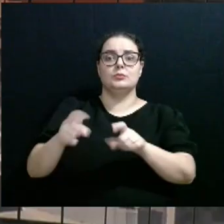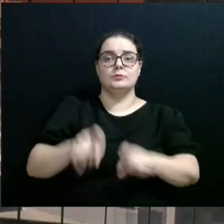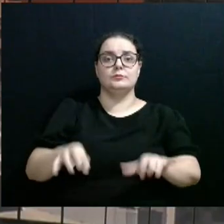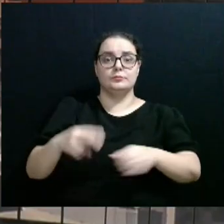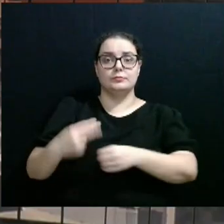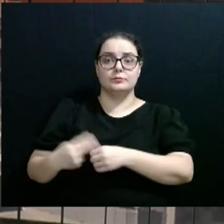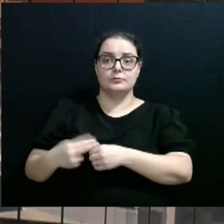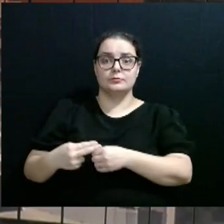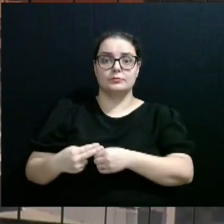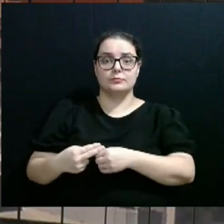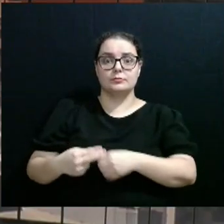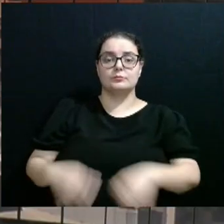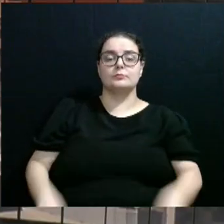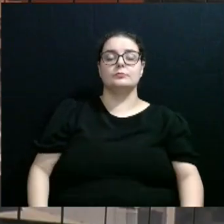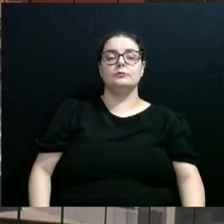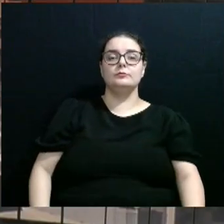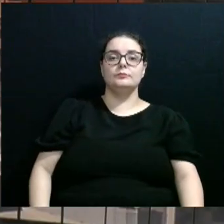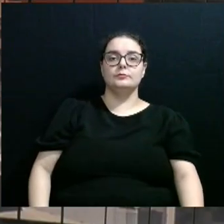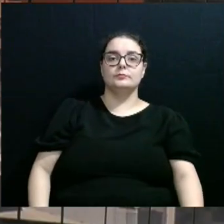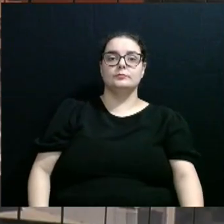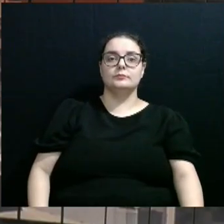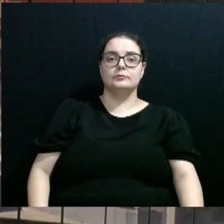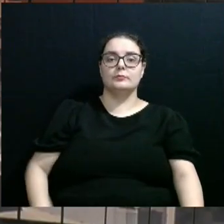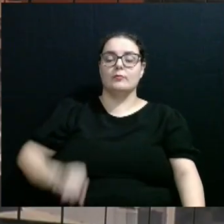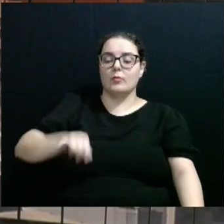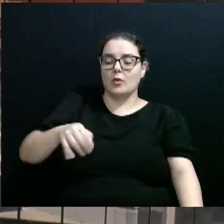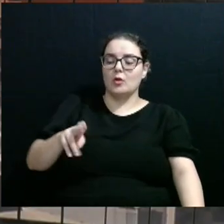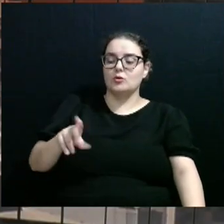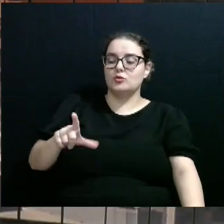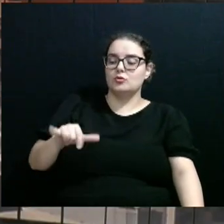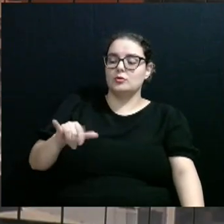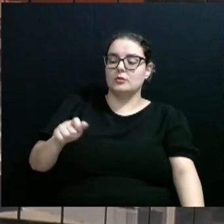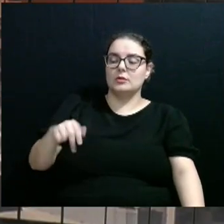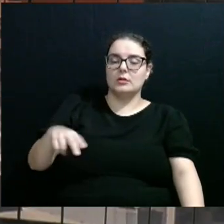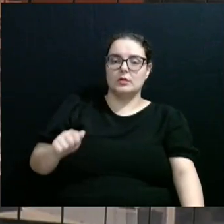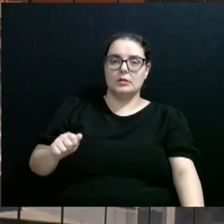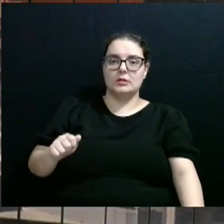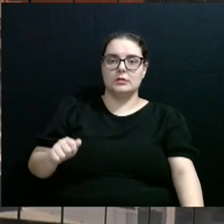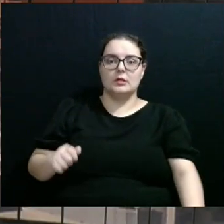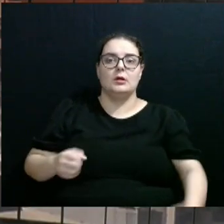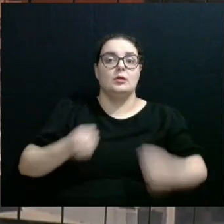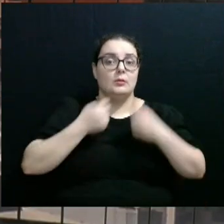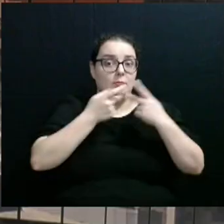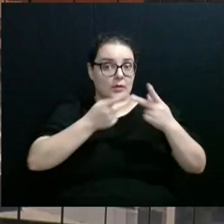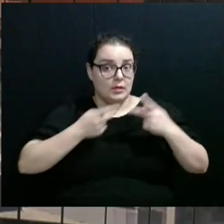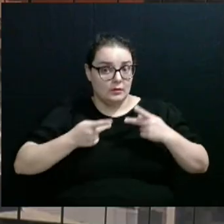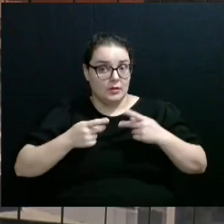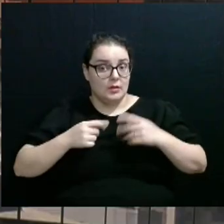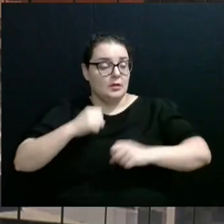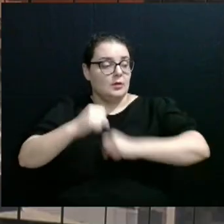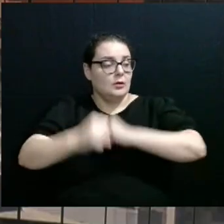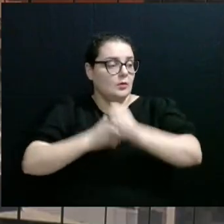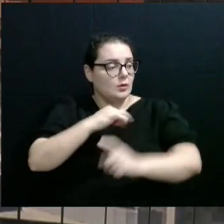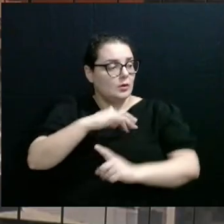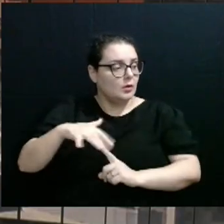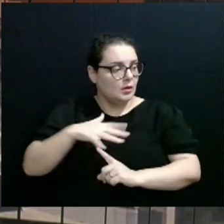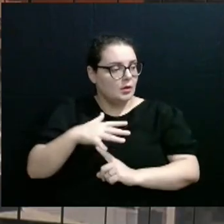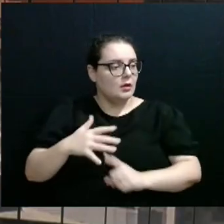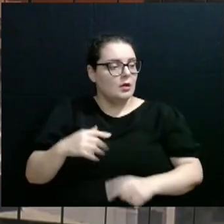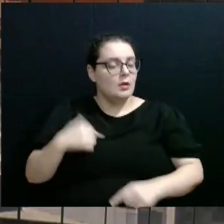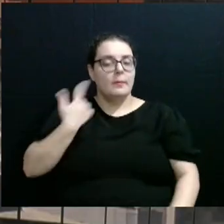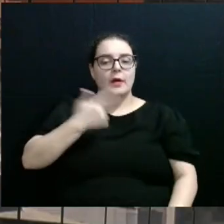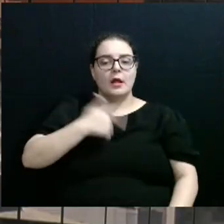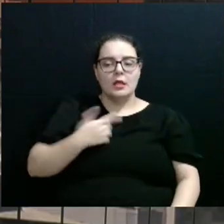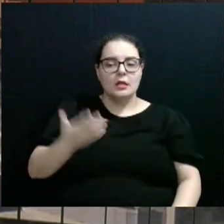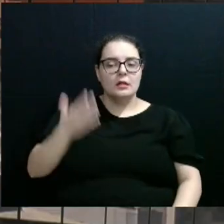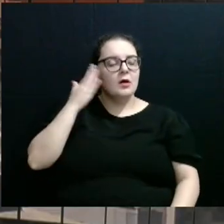Universidade Estadual de Campinas, Juliana Fraita Borim. Juliana, seja bem-vinda aqui ao Giro Ambiental. E para que a gente